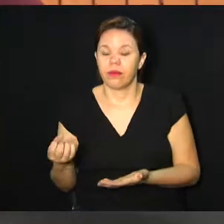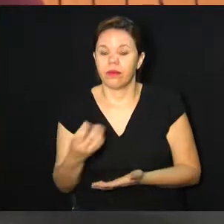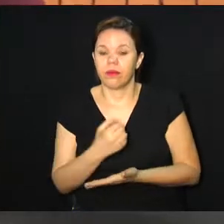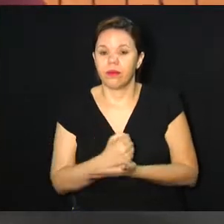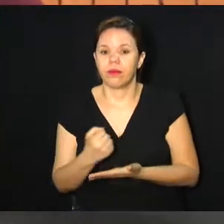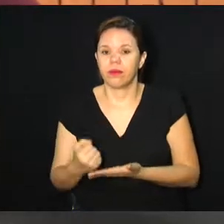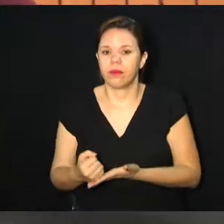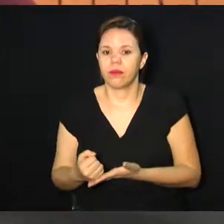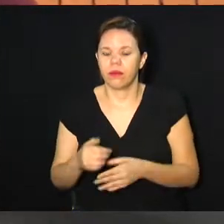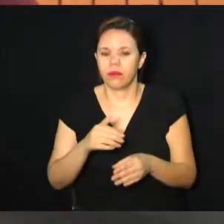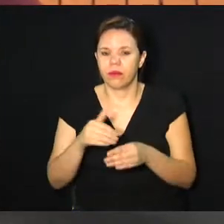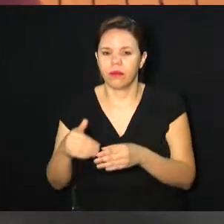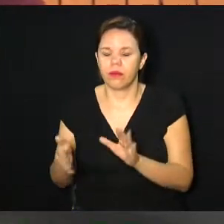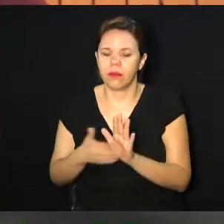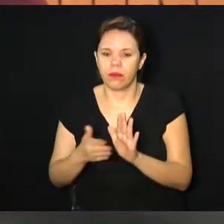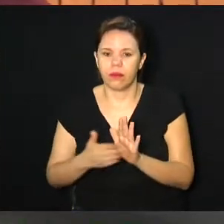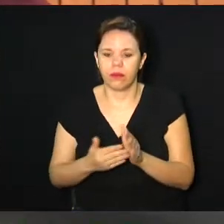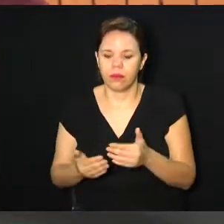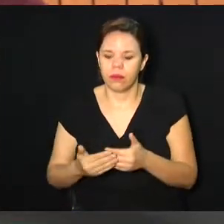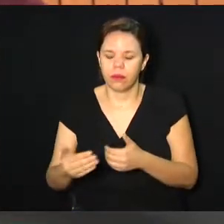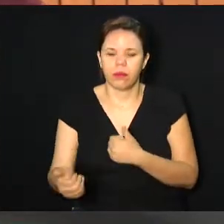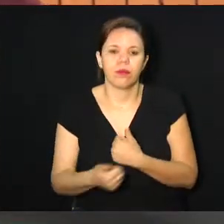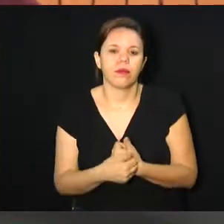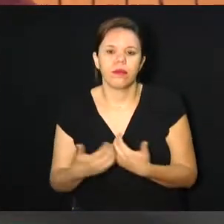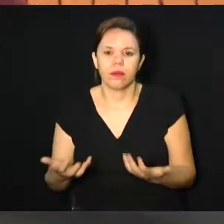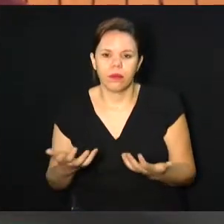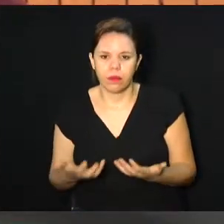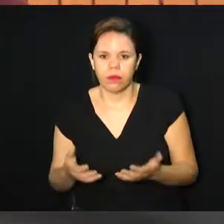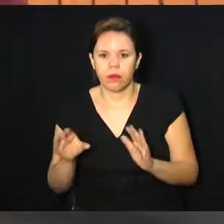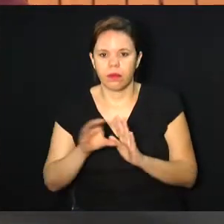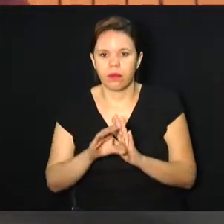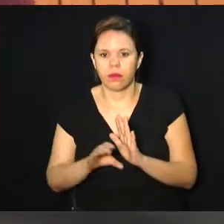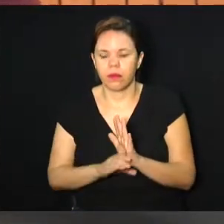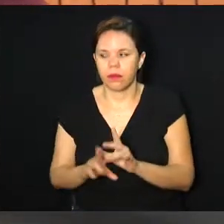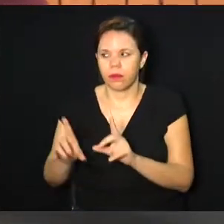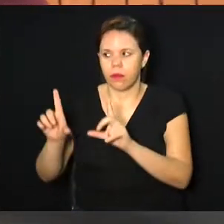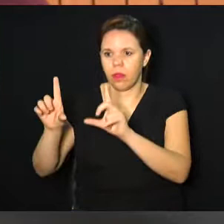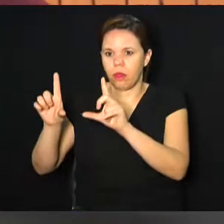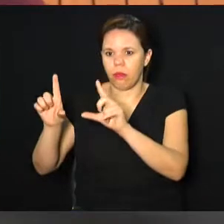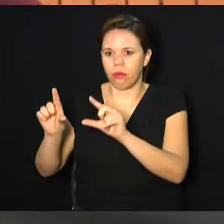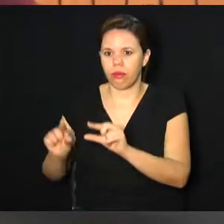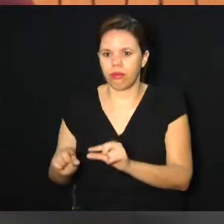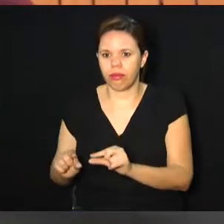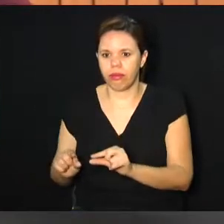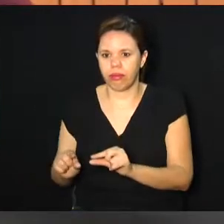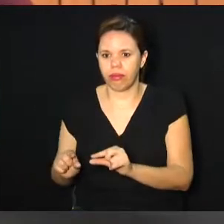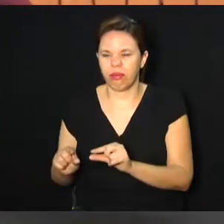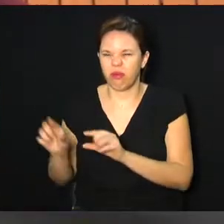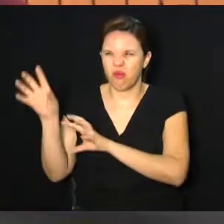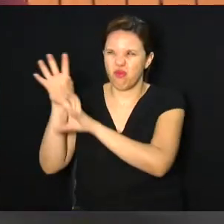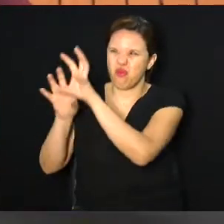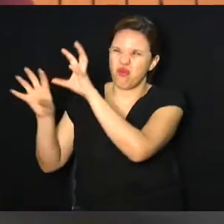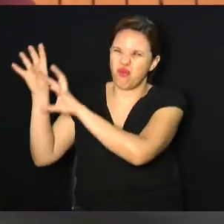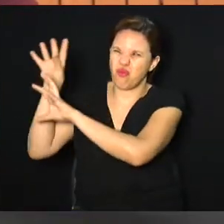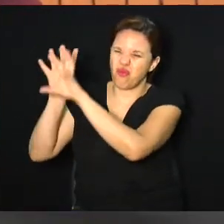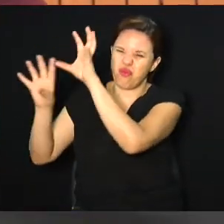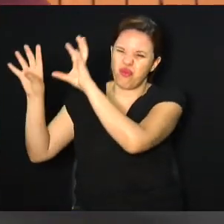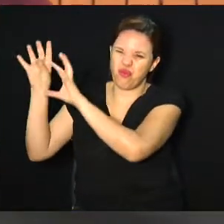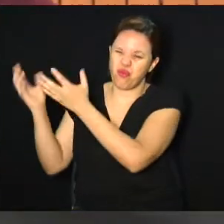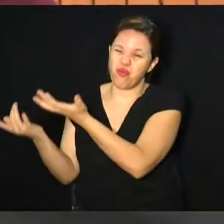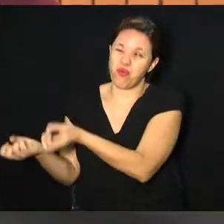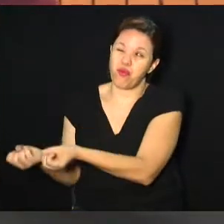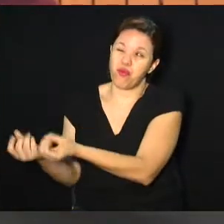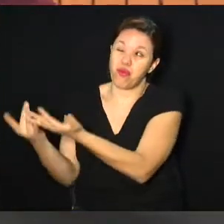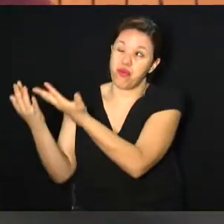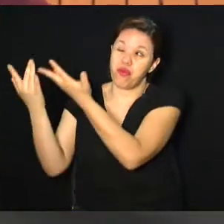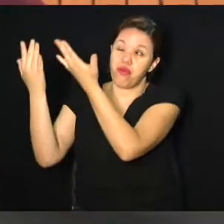em breve, que ia ser proposta em breve, a gente queria um cronograma de redução desses gases poluentes emitidos pelos ônibus. Então,